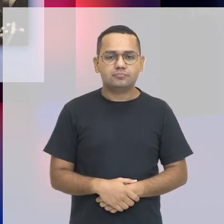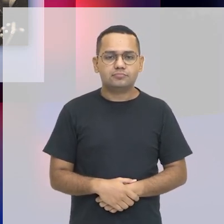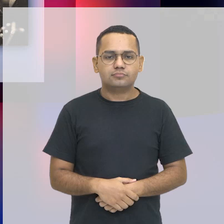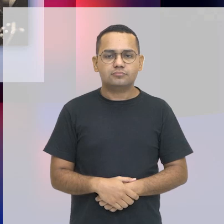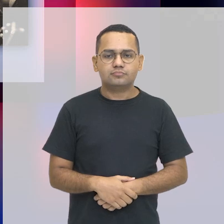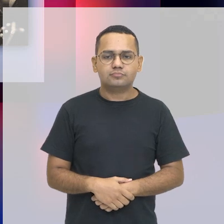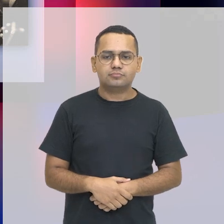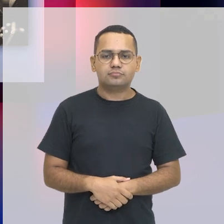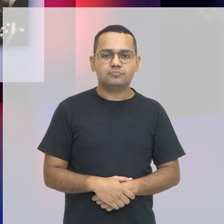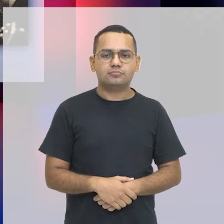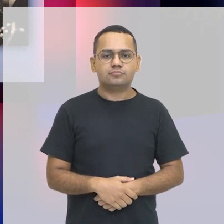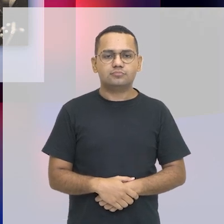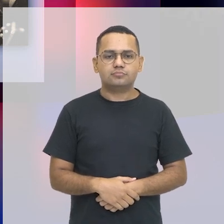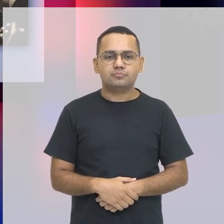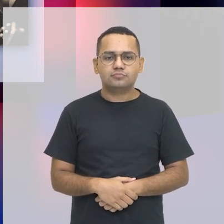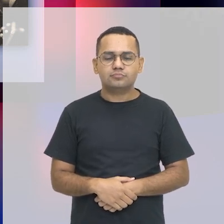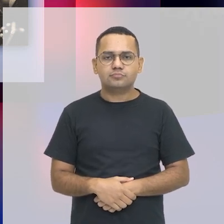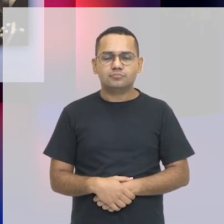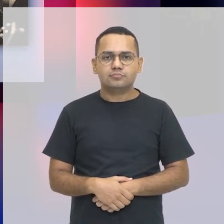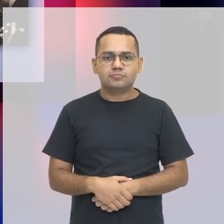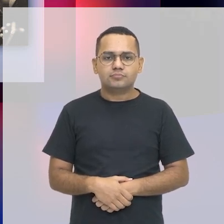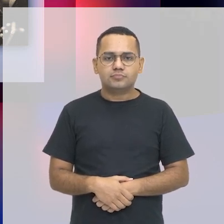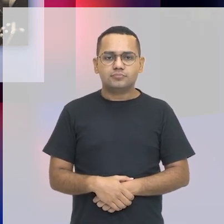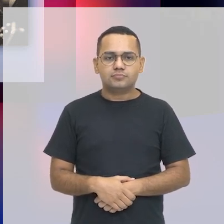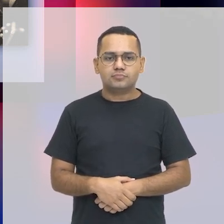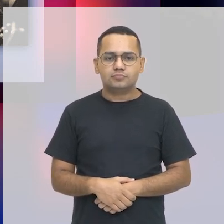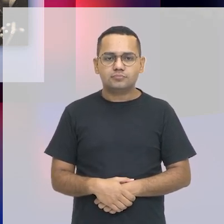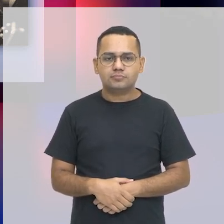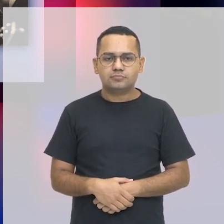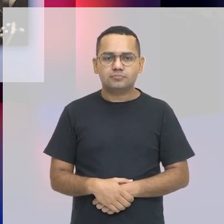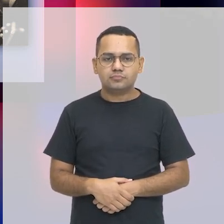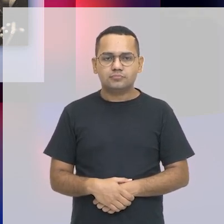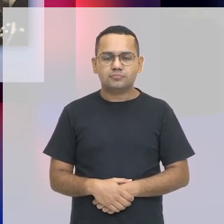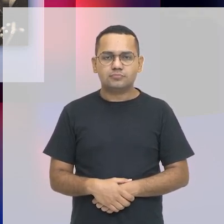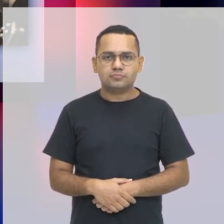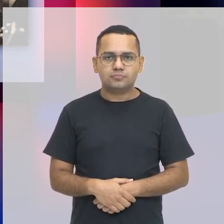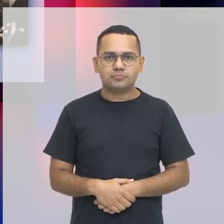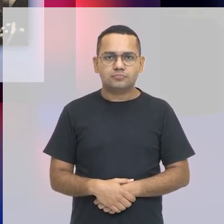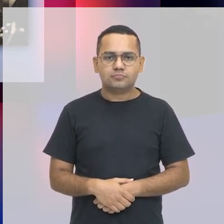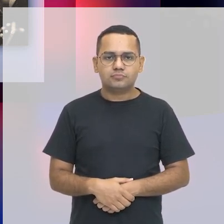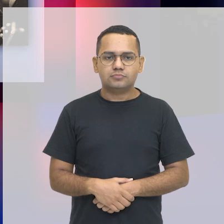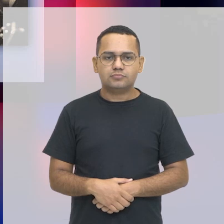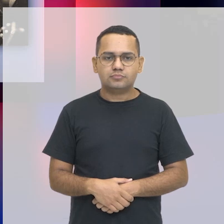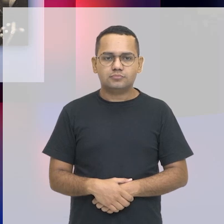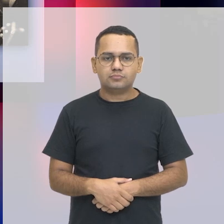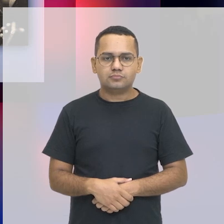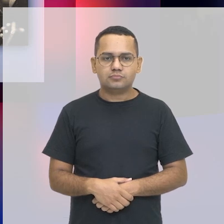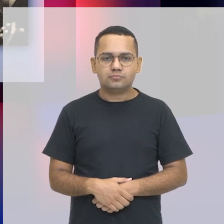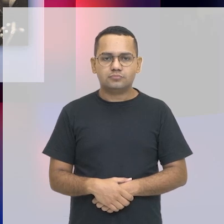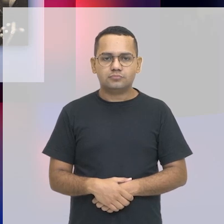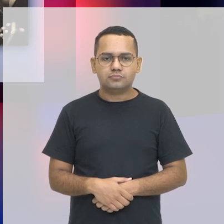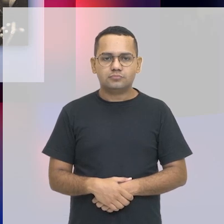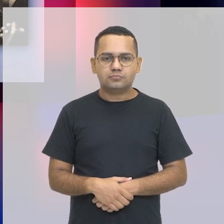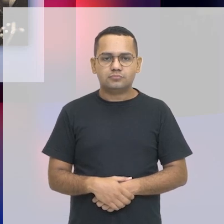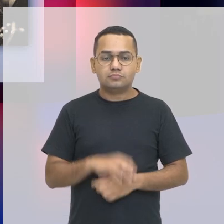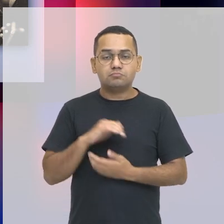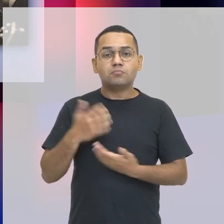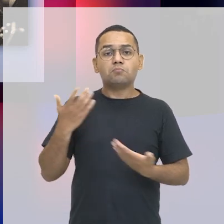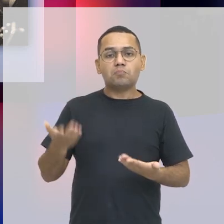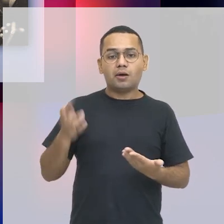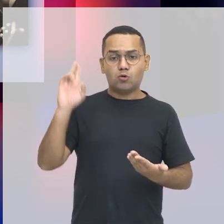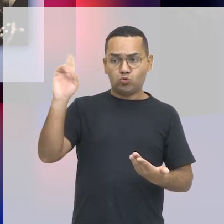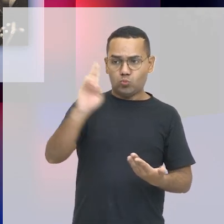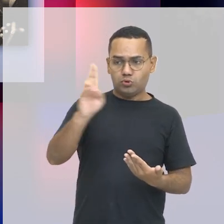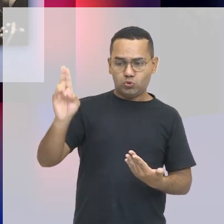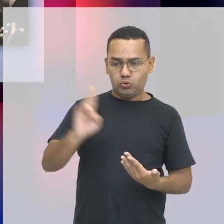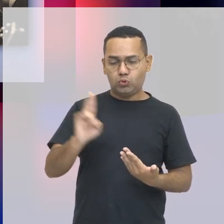Buarque, Edu Lobo, entre outros. Então, esses são